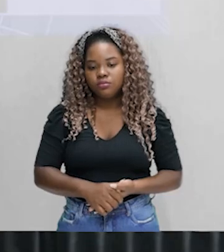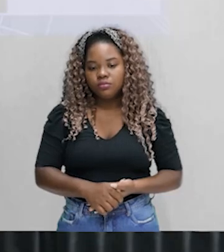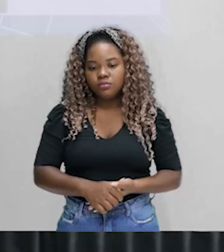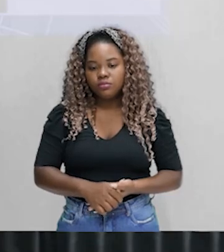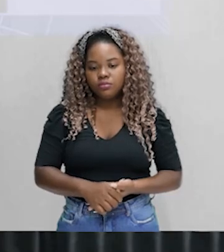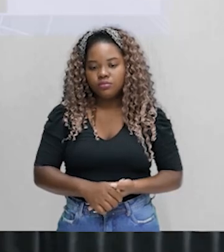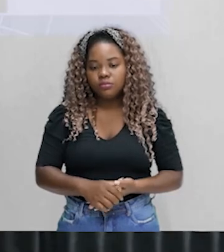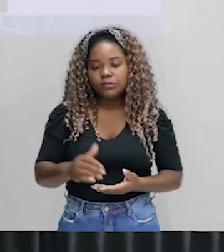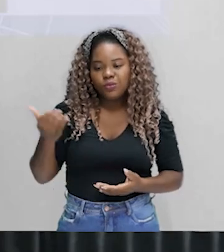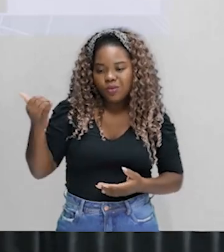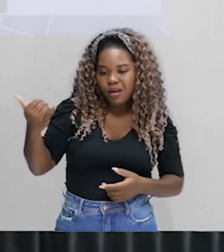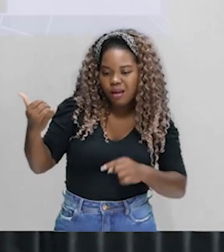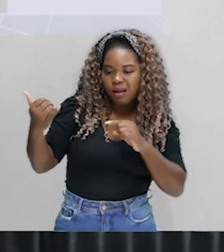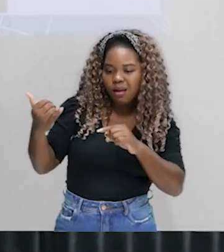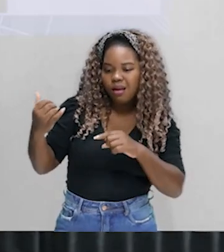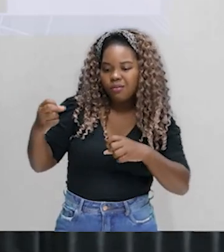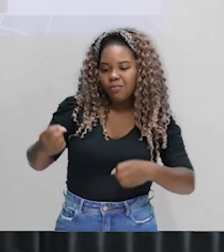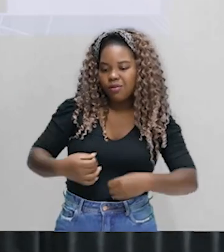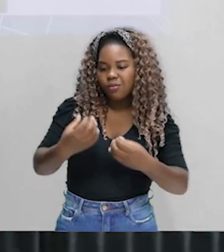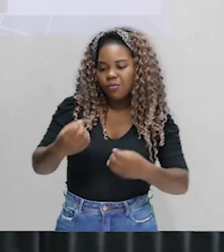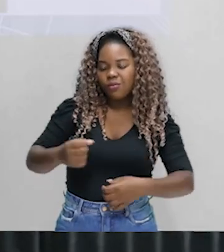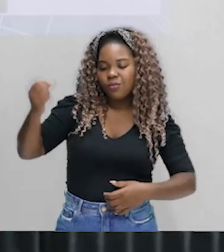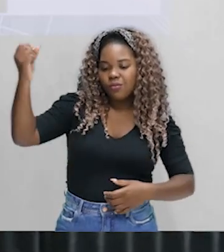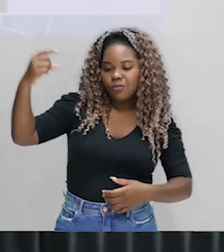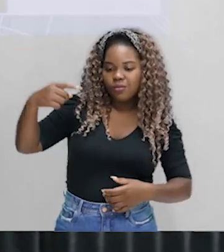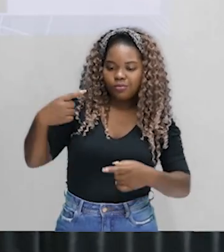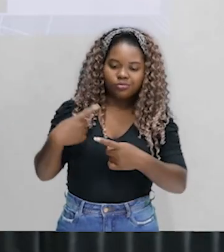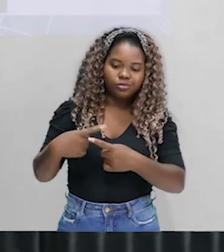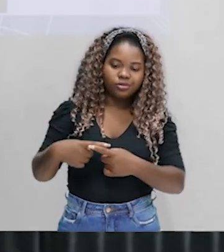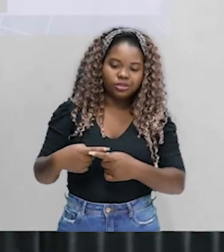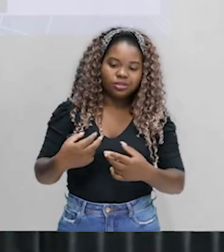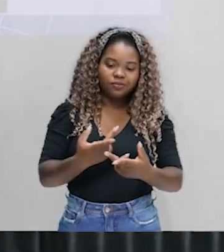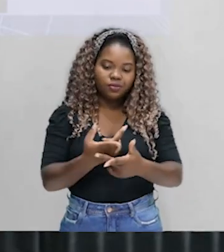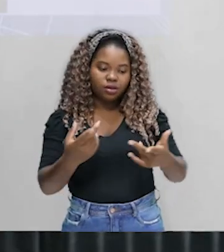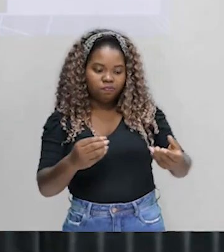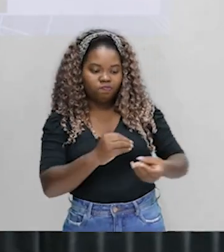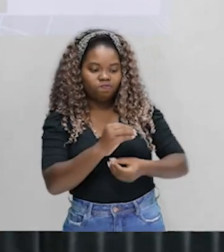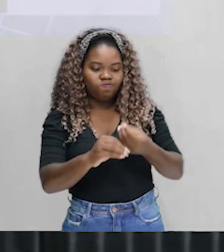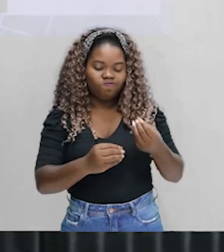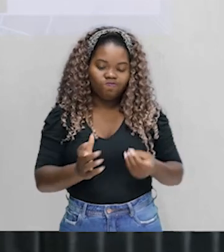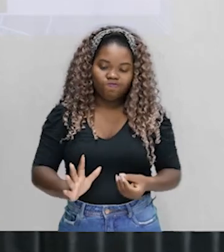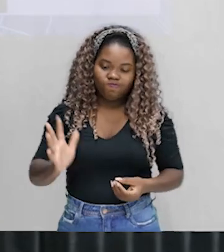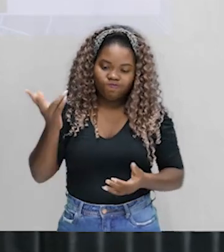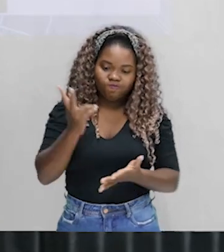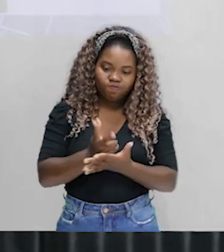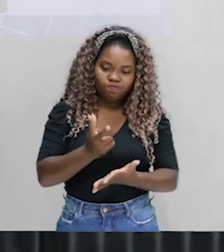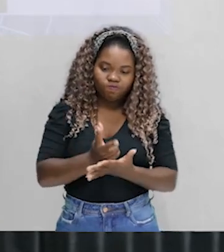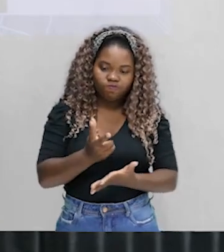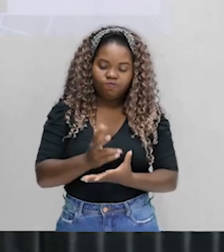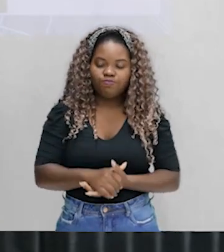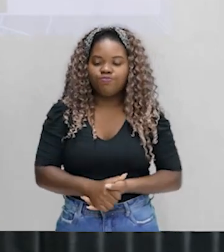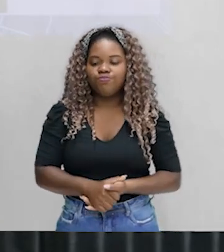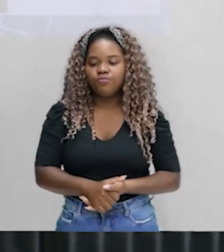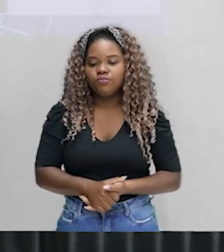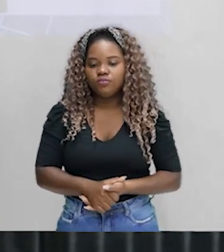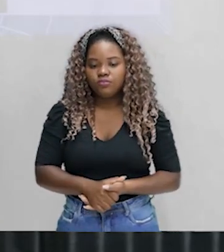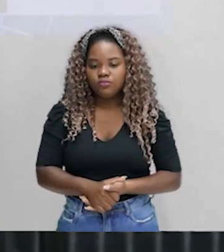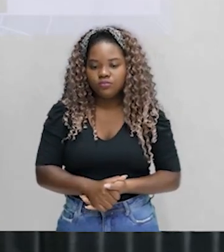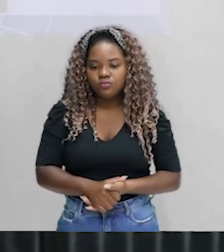que é produzida pelo Sol é justamente por conta dessas milhões de reações que acontecem o tempo todo. Hidrogênios